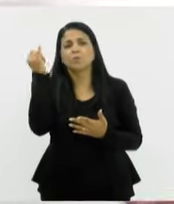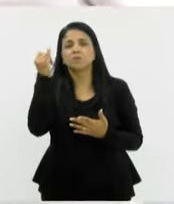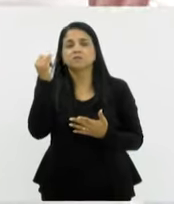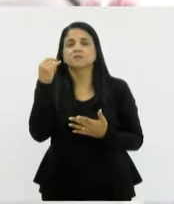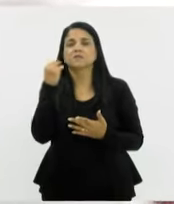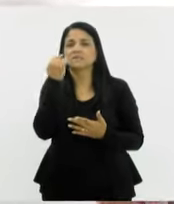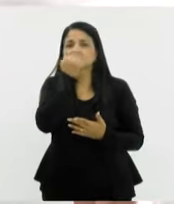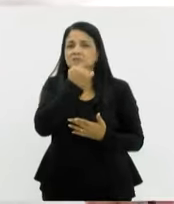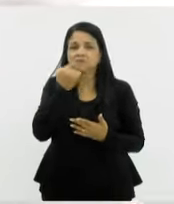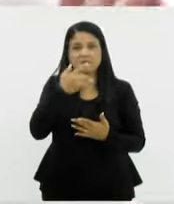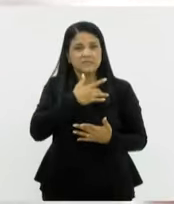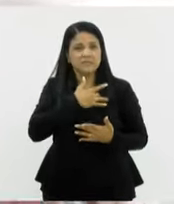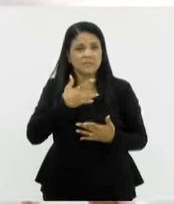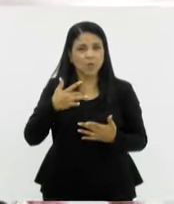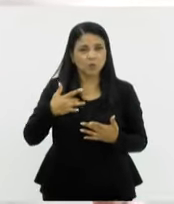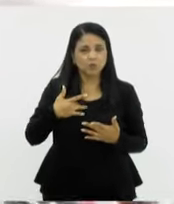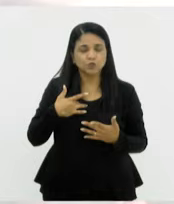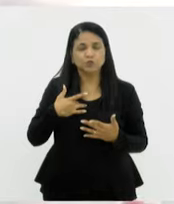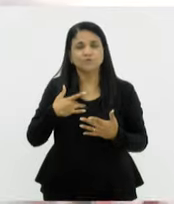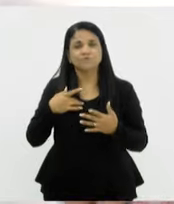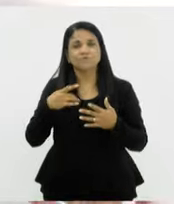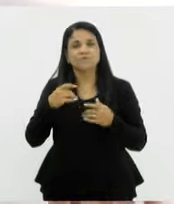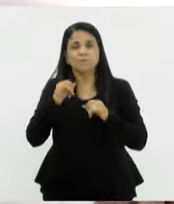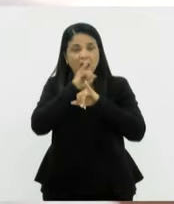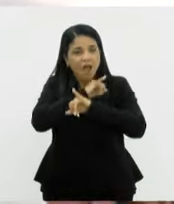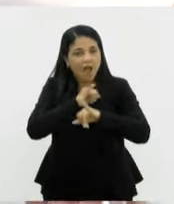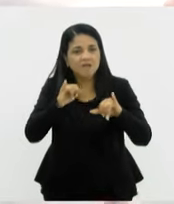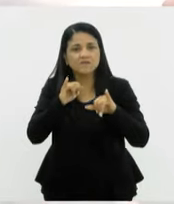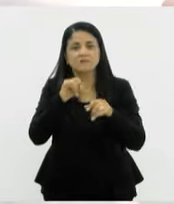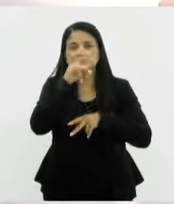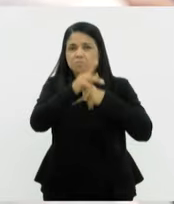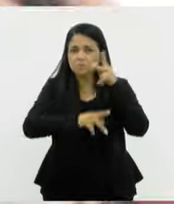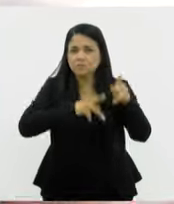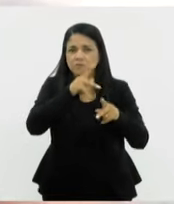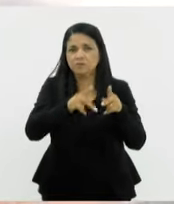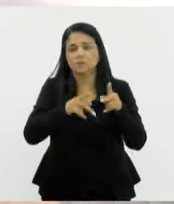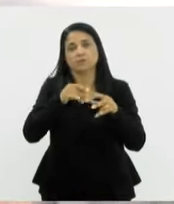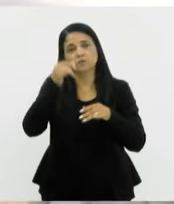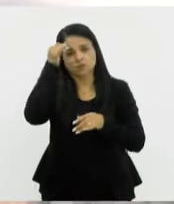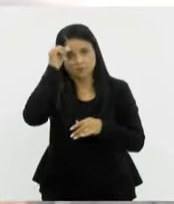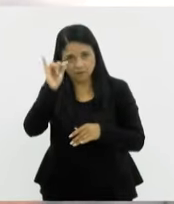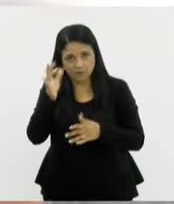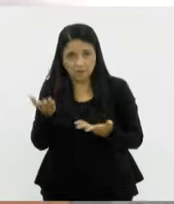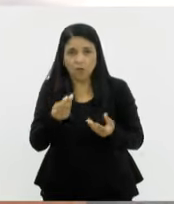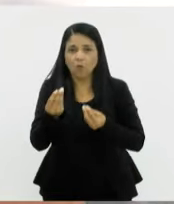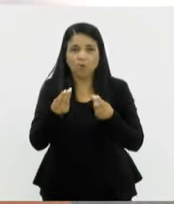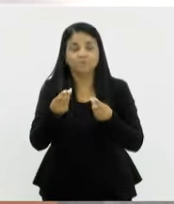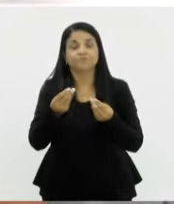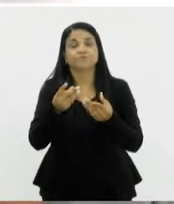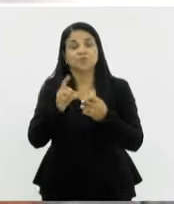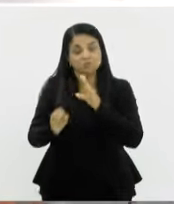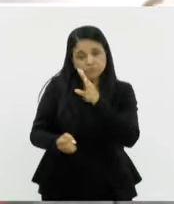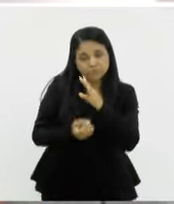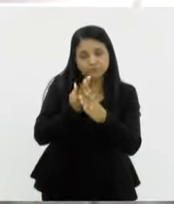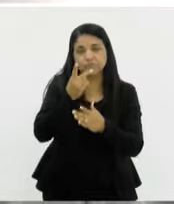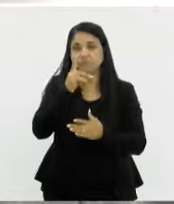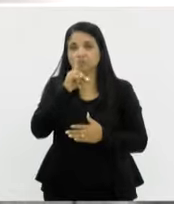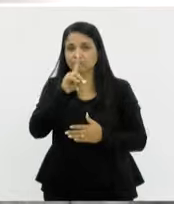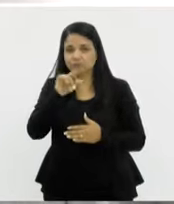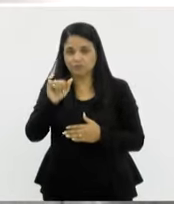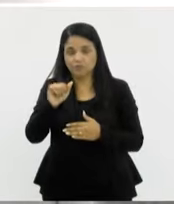também ter um dia só para ela, para alertar a população sobre a importância de se prevenir? Então, essa data ela foi criada